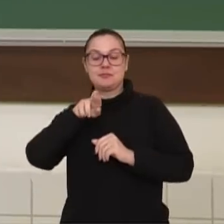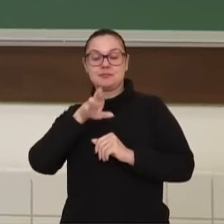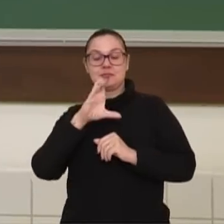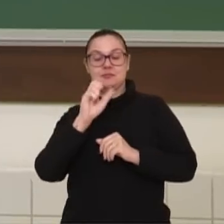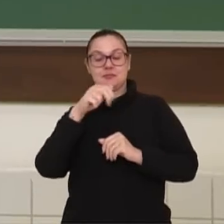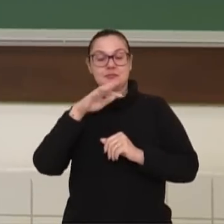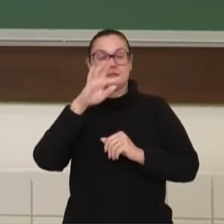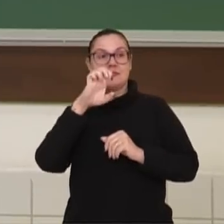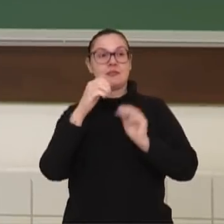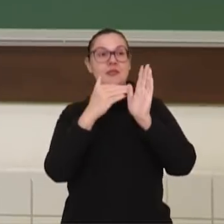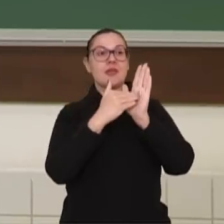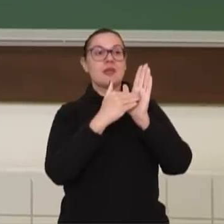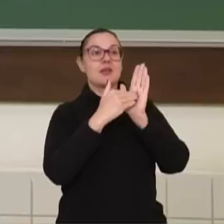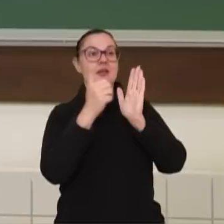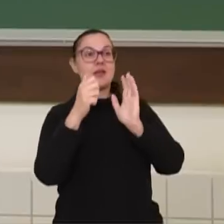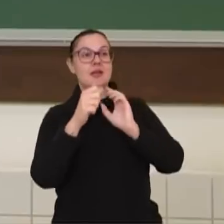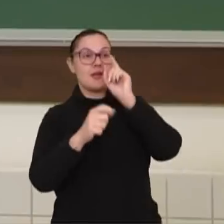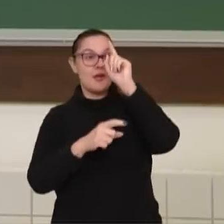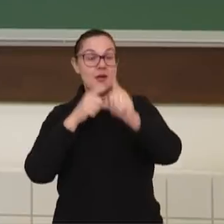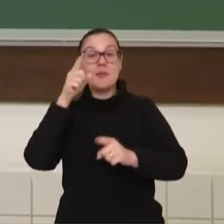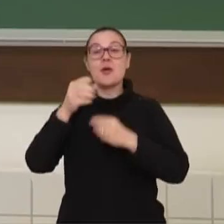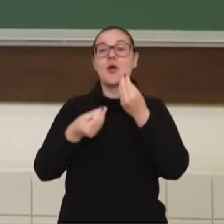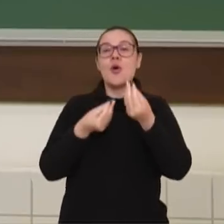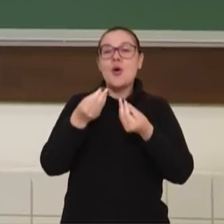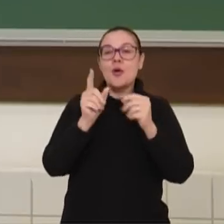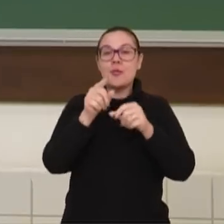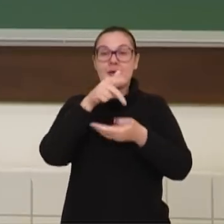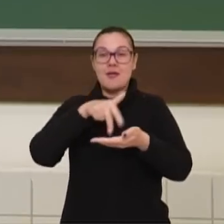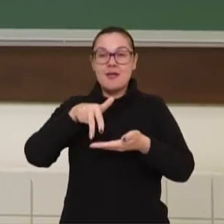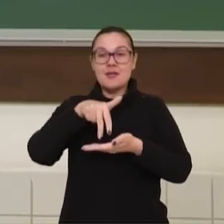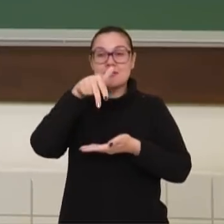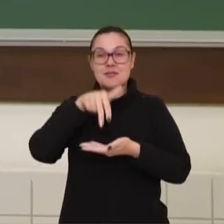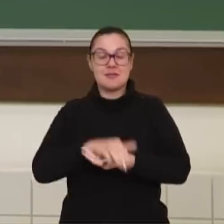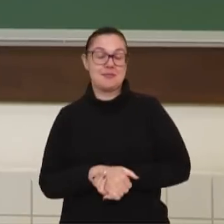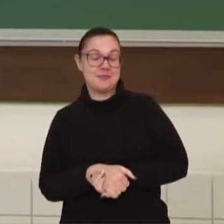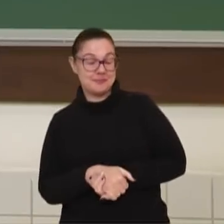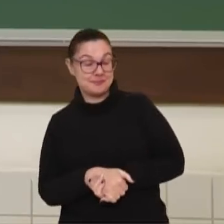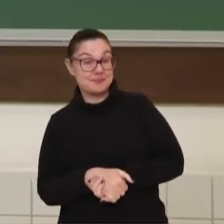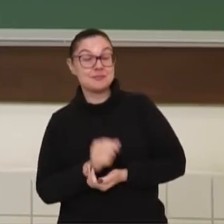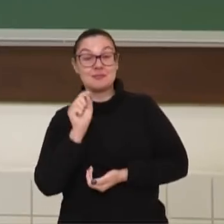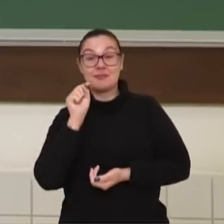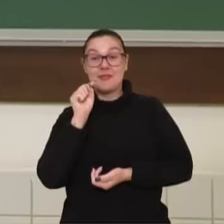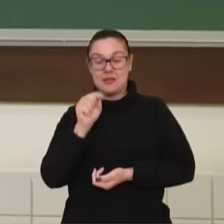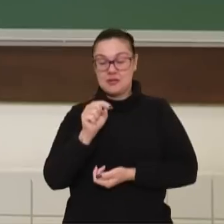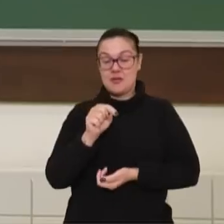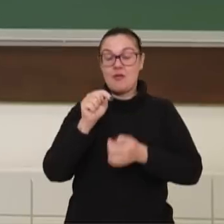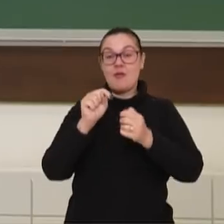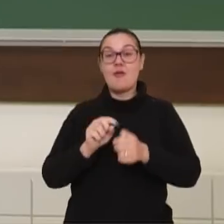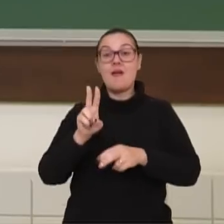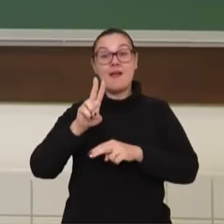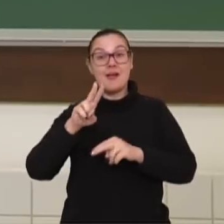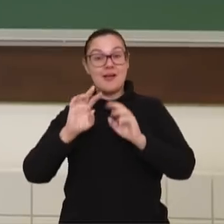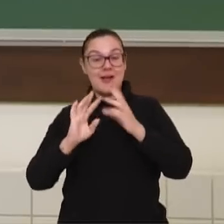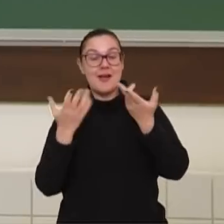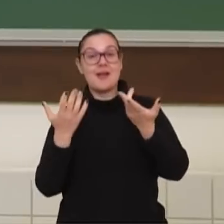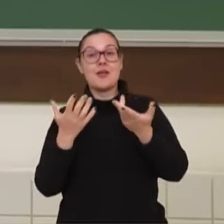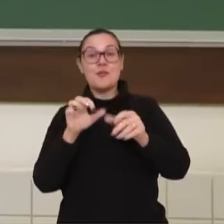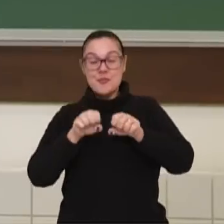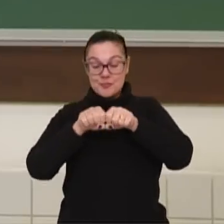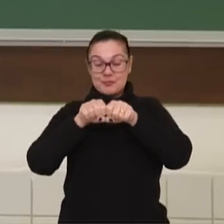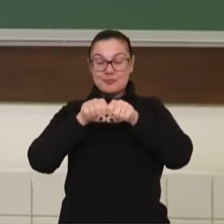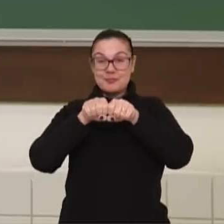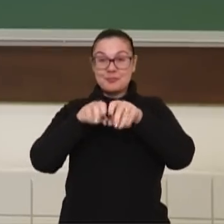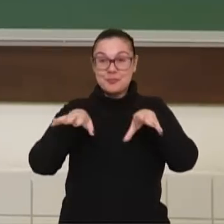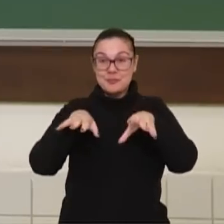que fala, que dá as ordens de como que tem que se dançar naquele momento. Então, a quadrilha, ela pegou e